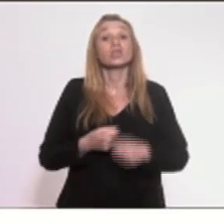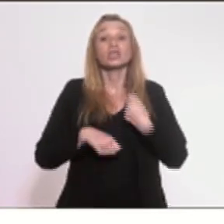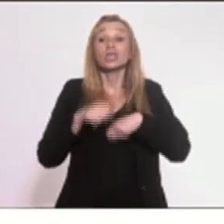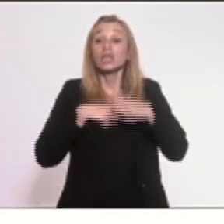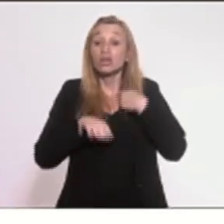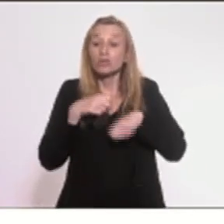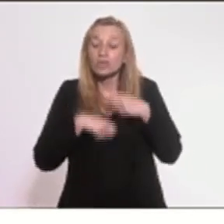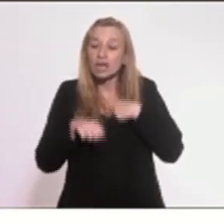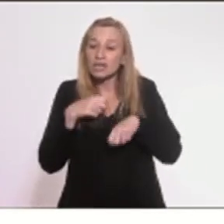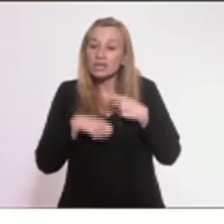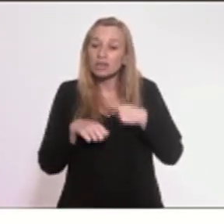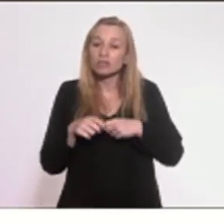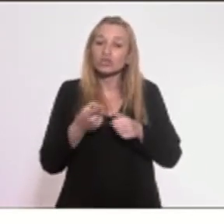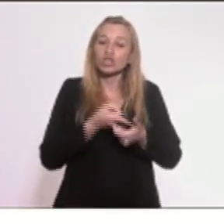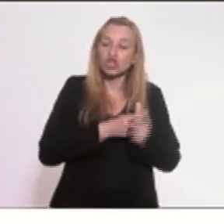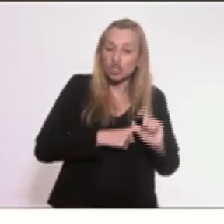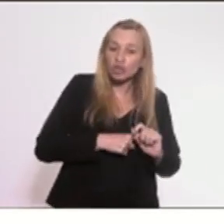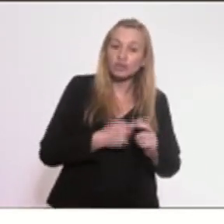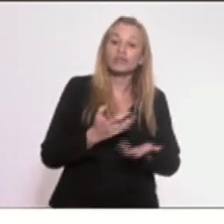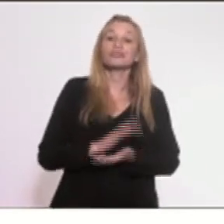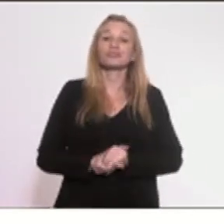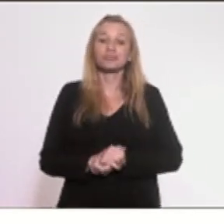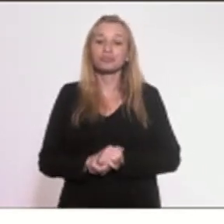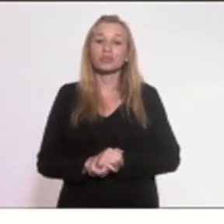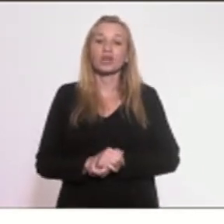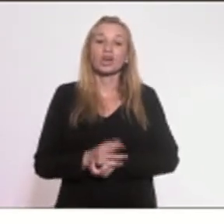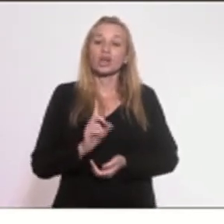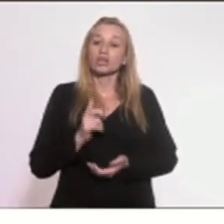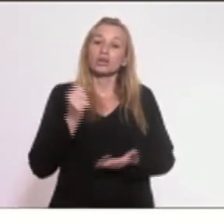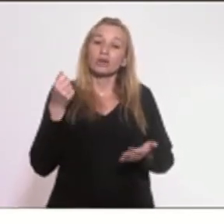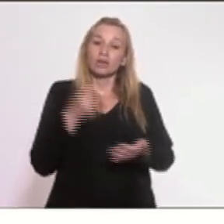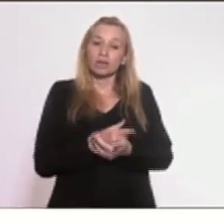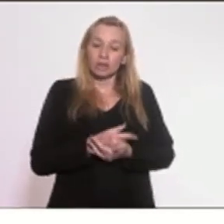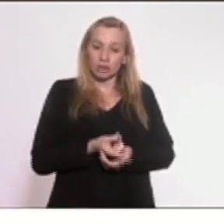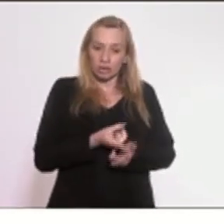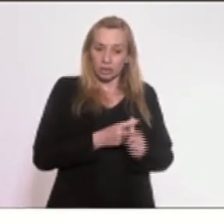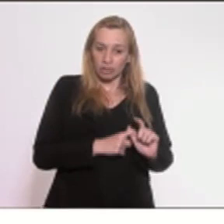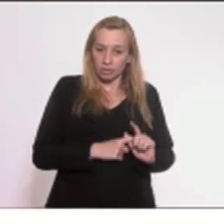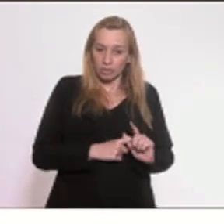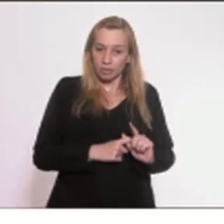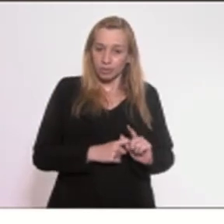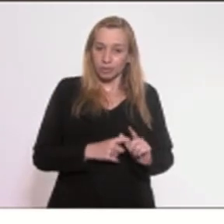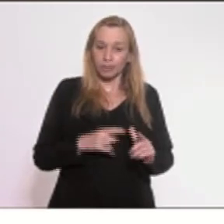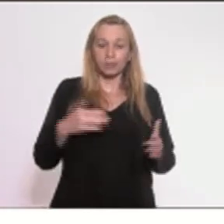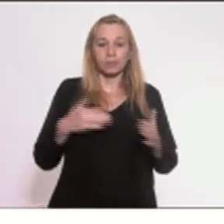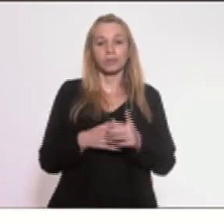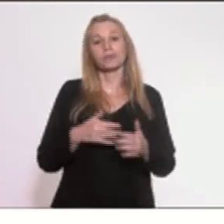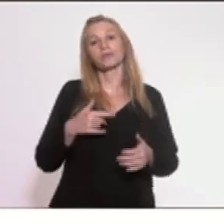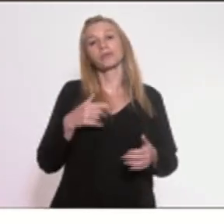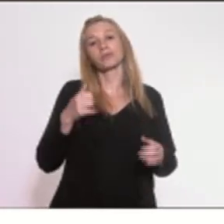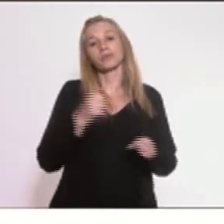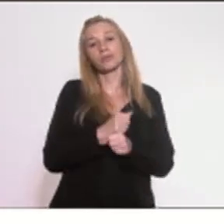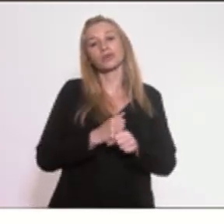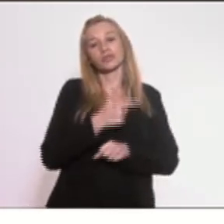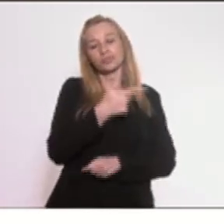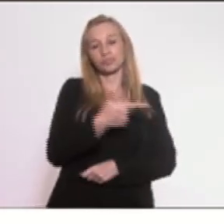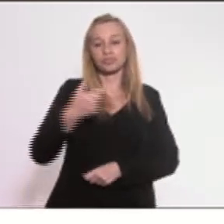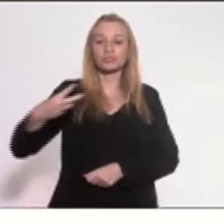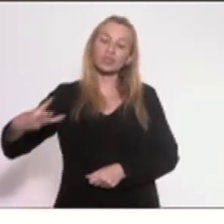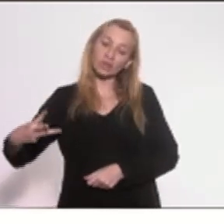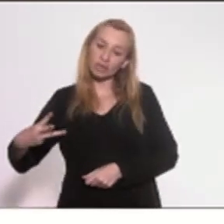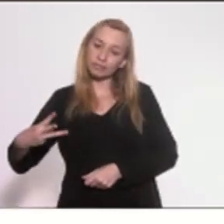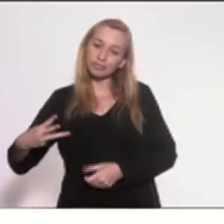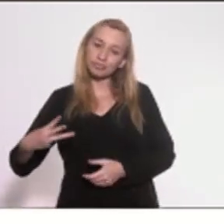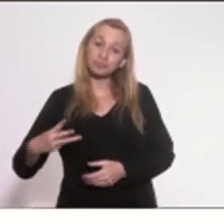dívida, aumentando esse perfil, para que a gente não pague dívida pelo menos até o ano 2023. Essas que são